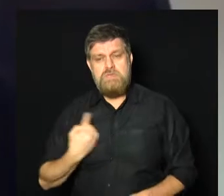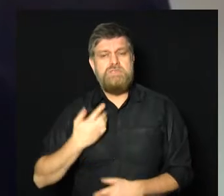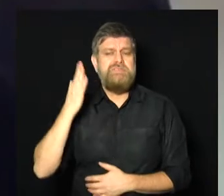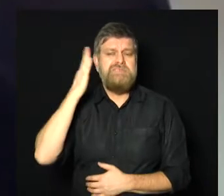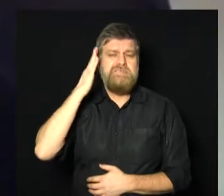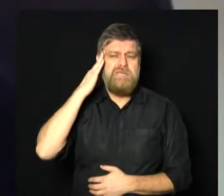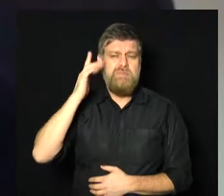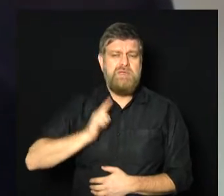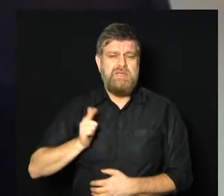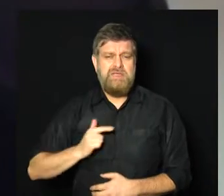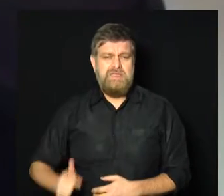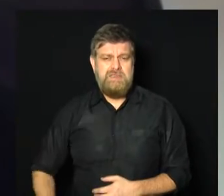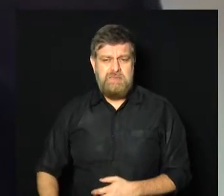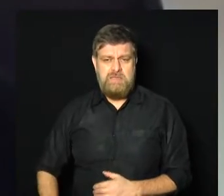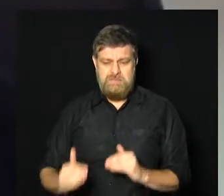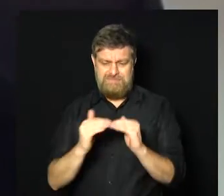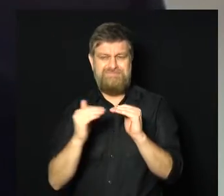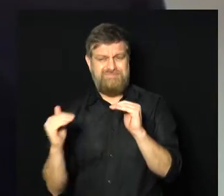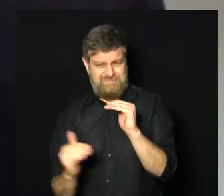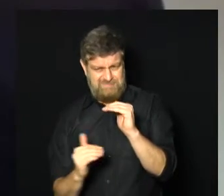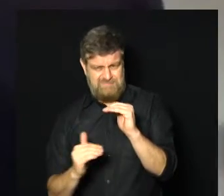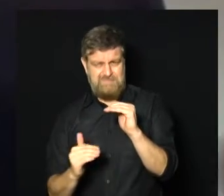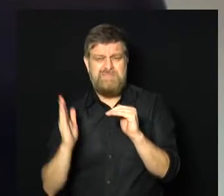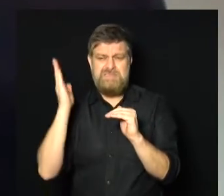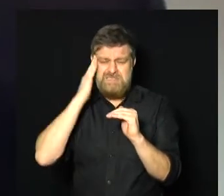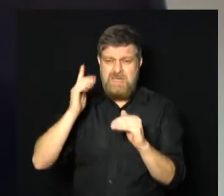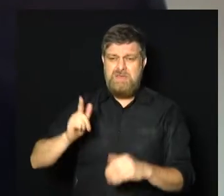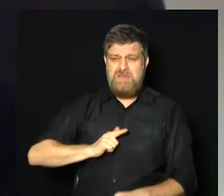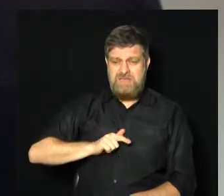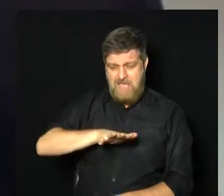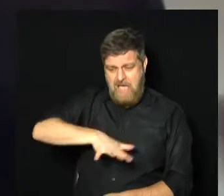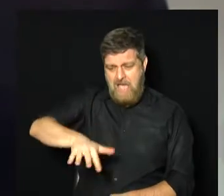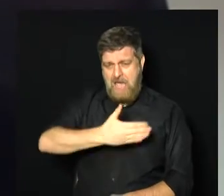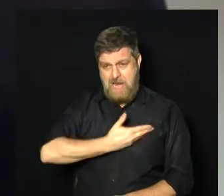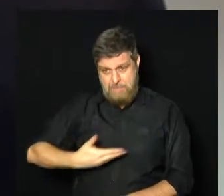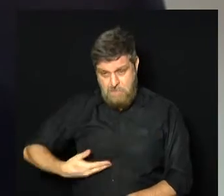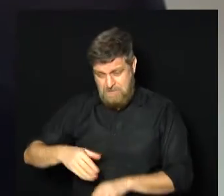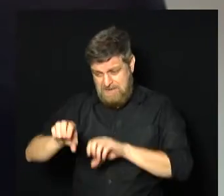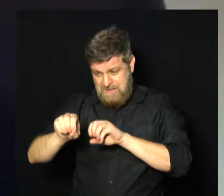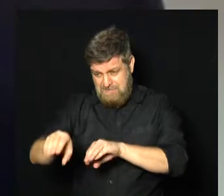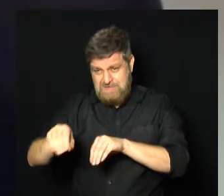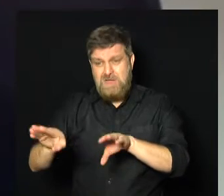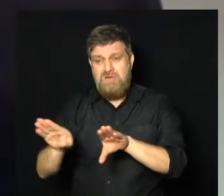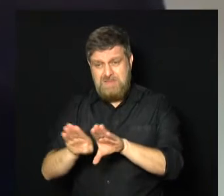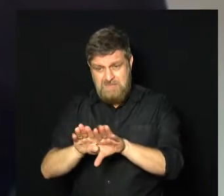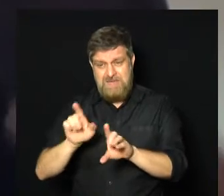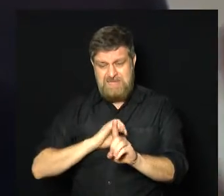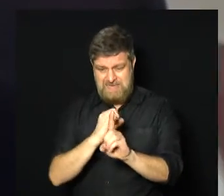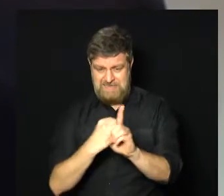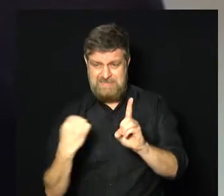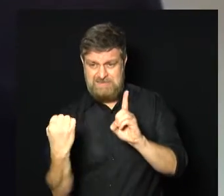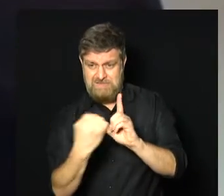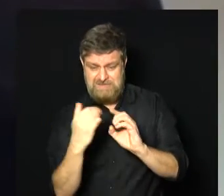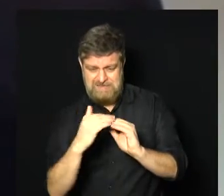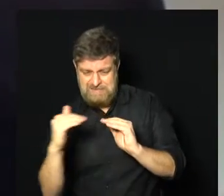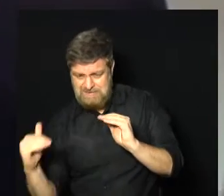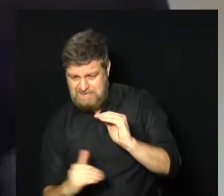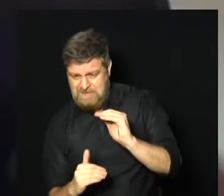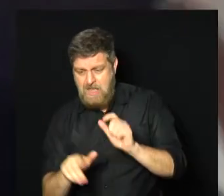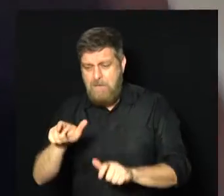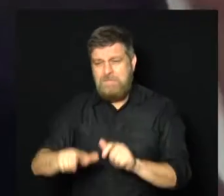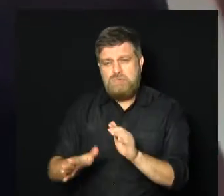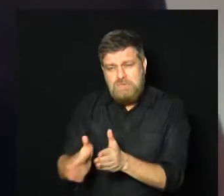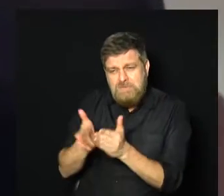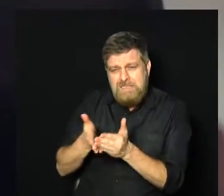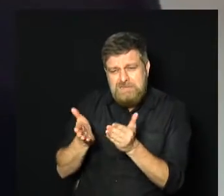nosso mundo existem muitas desigualdades, e a educação pública, ela lida com as desigualdades sociais, lida com públicos periféricos,